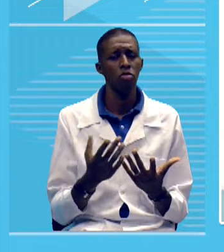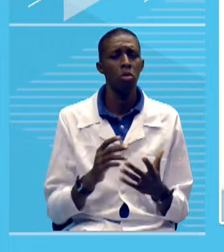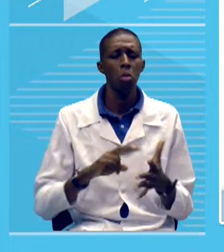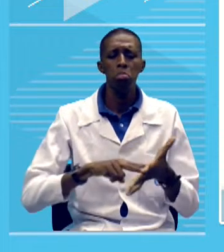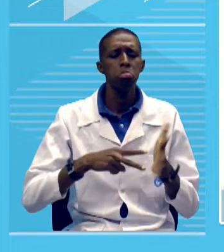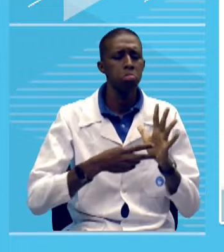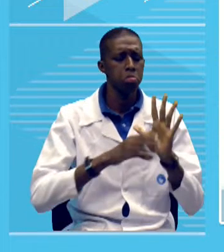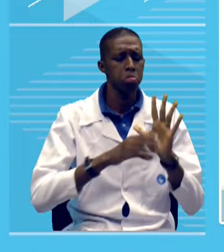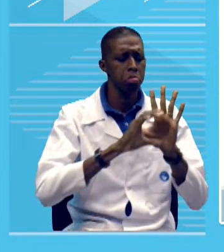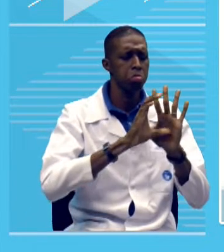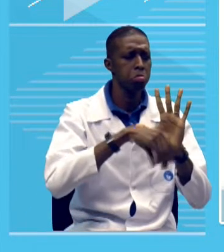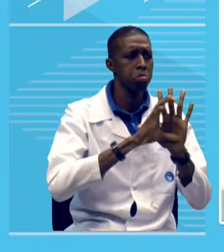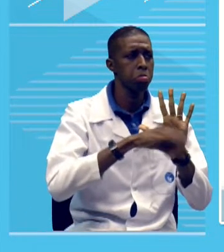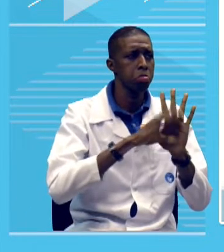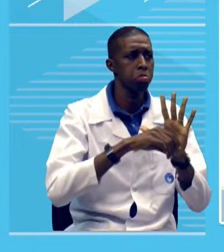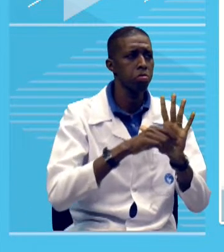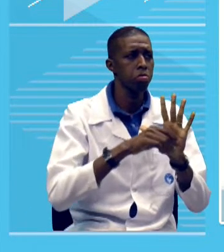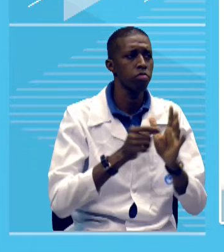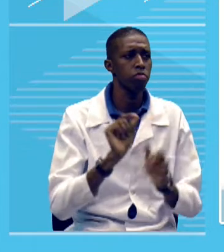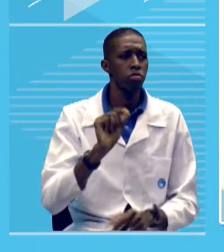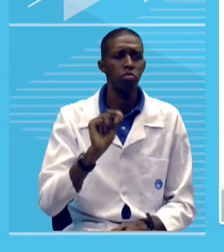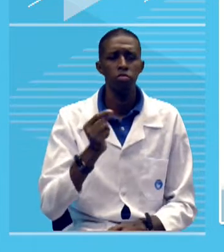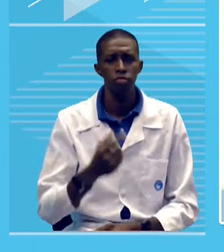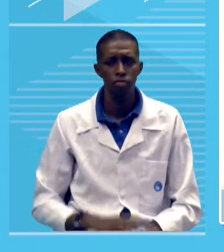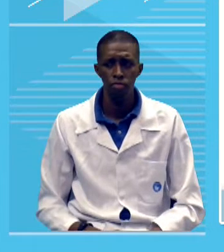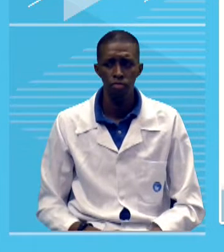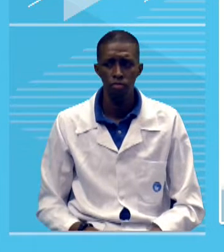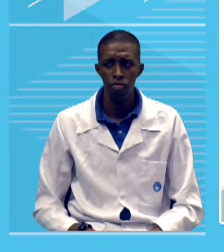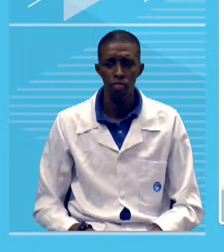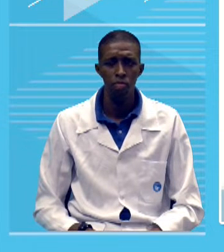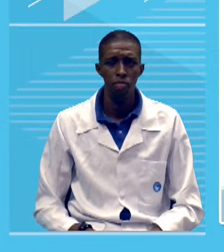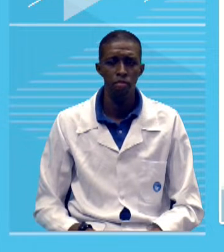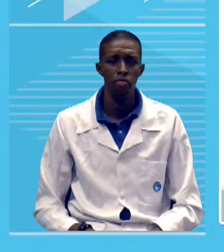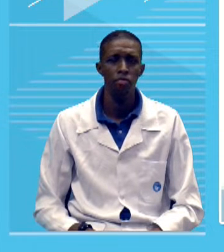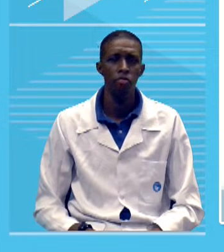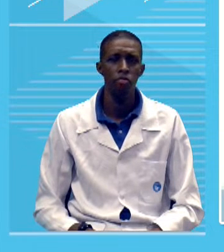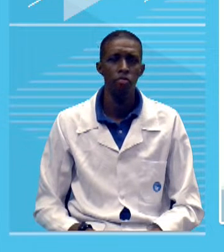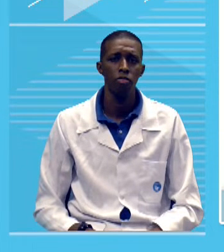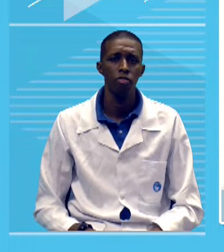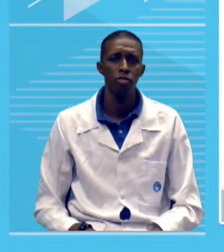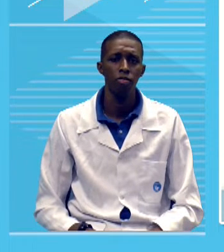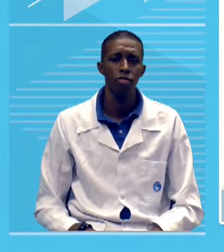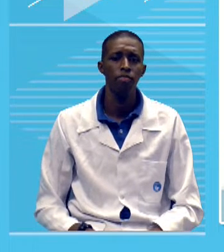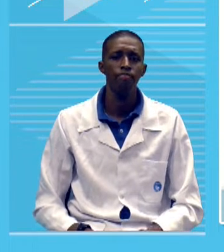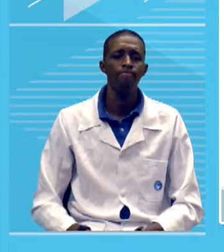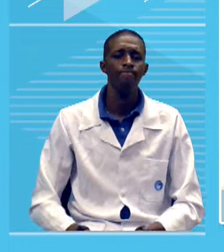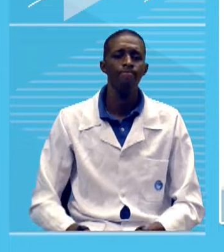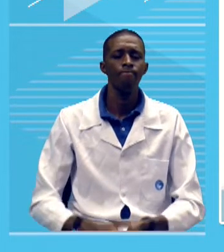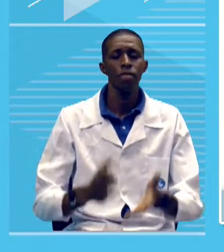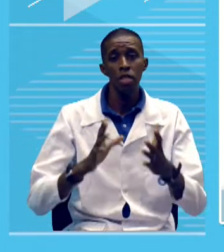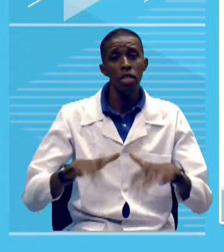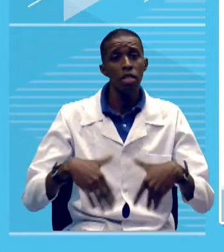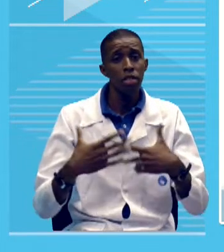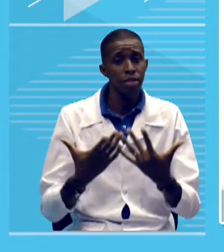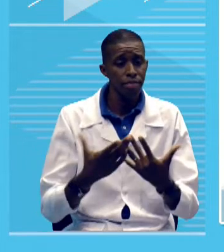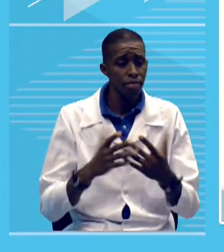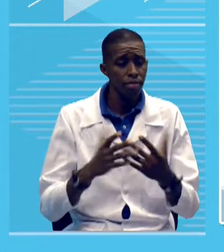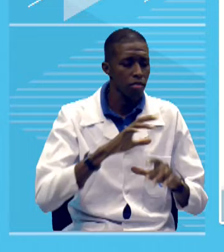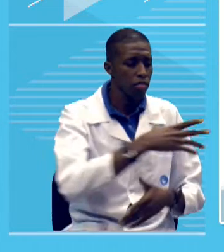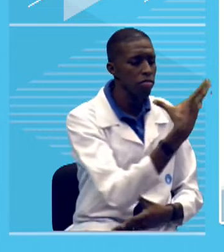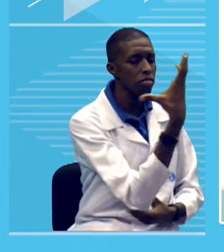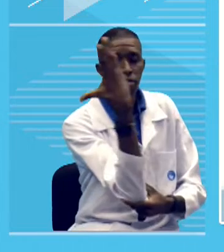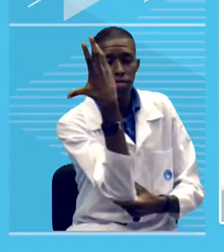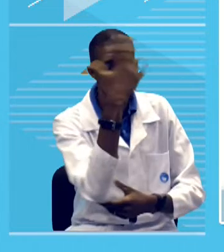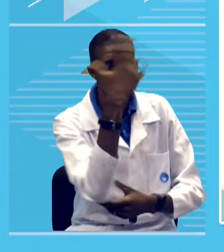vai esquecer mais nunca você vai gravar na sua cabeça é você aliar crescimento econômico e preservação